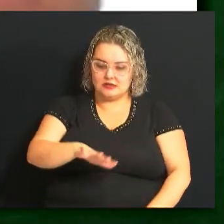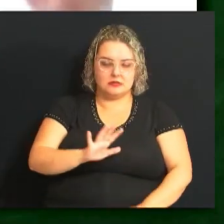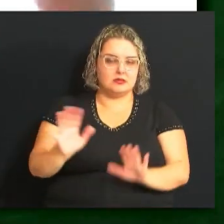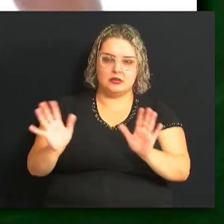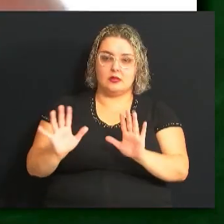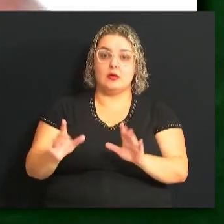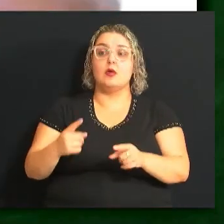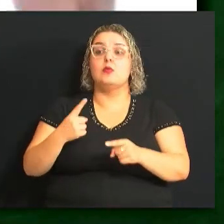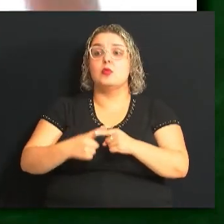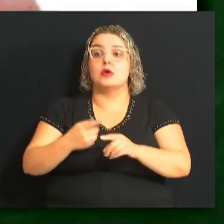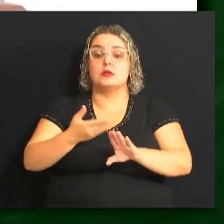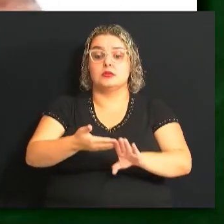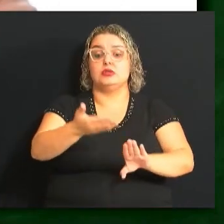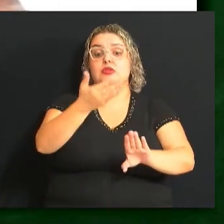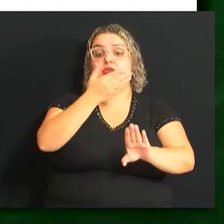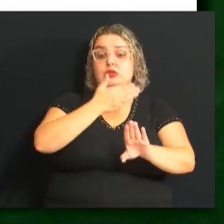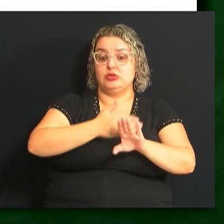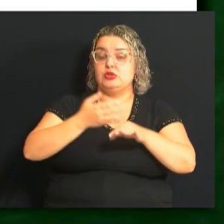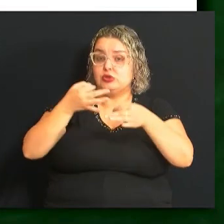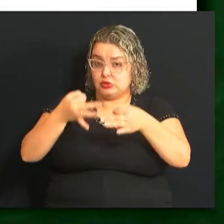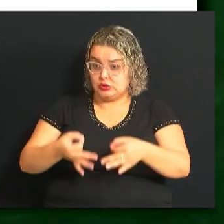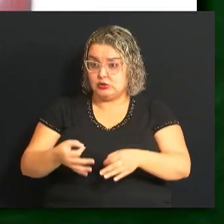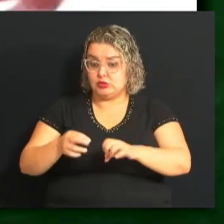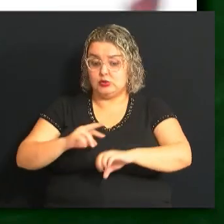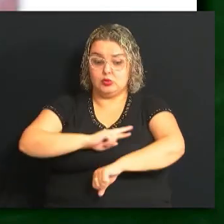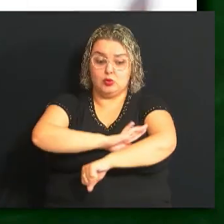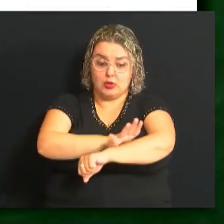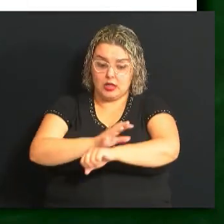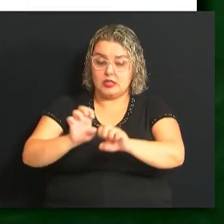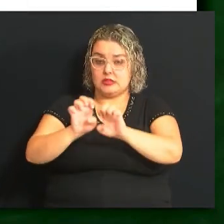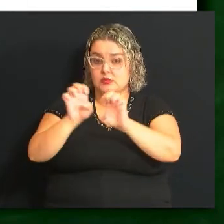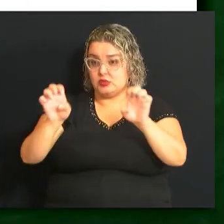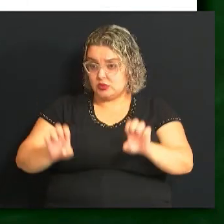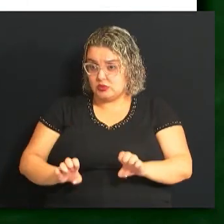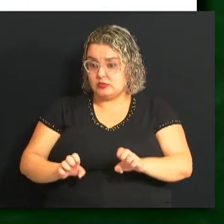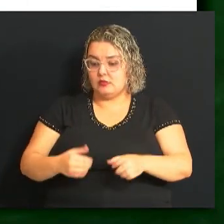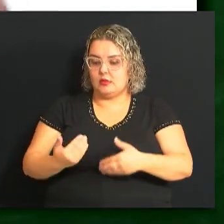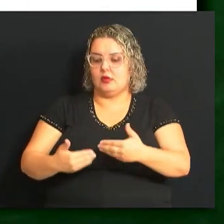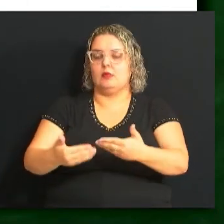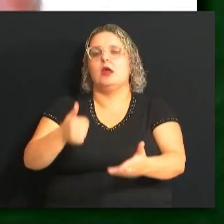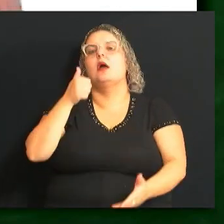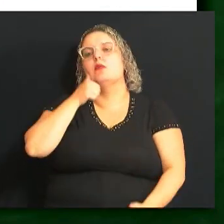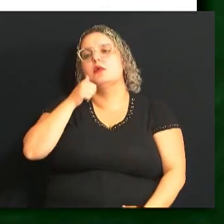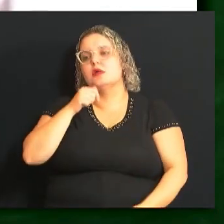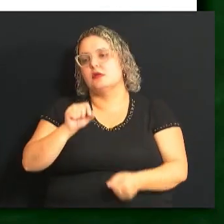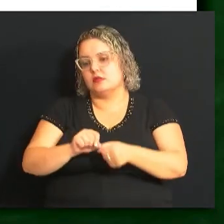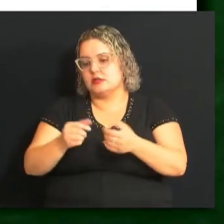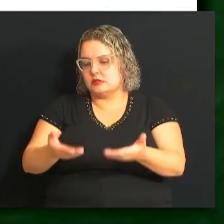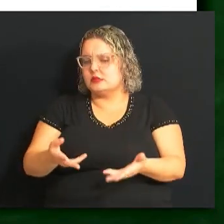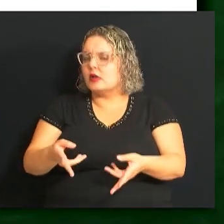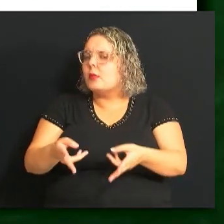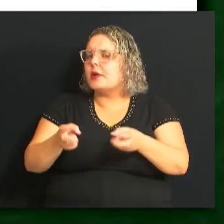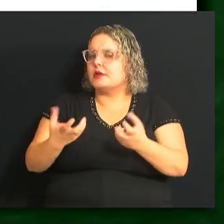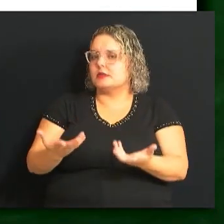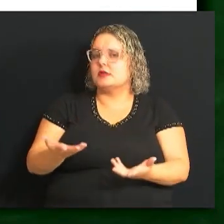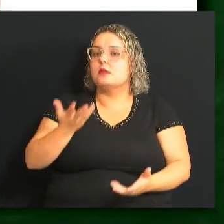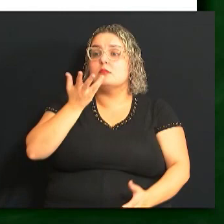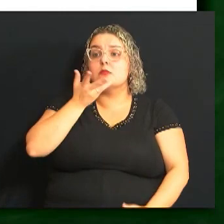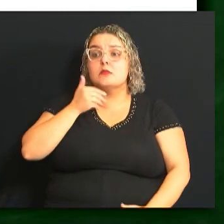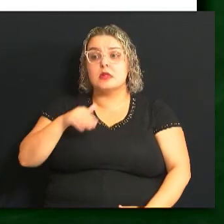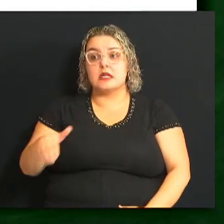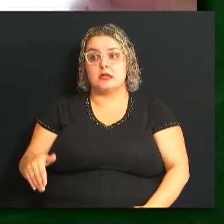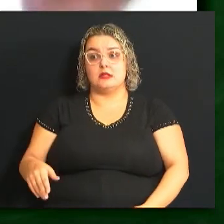porque por trás, justamente, desse racismo estrutural, a condição vai levando a mulher a isso. Então, veja, uma criança ter toda